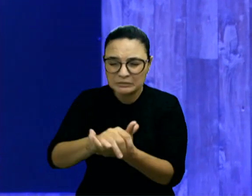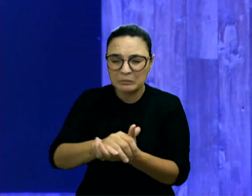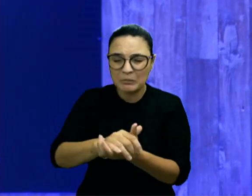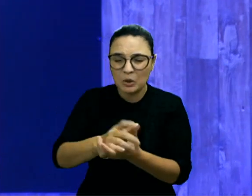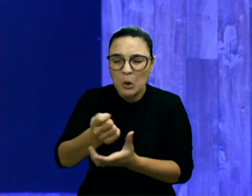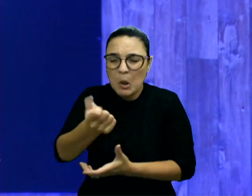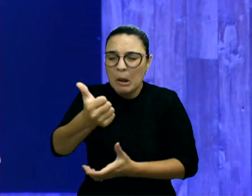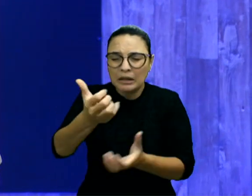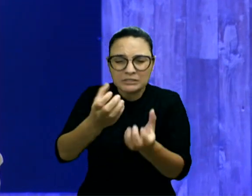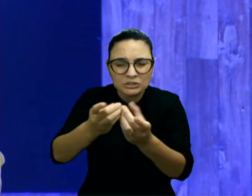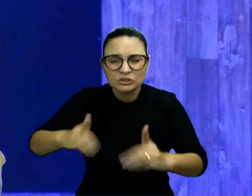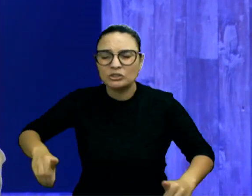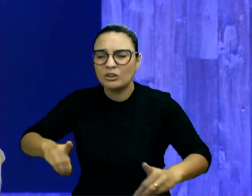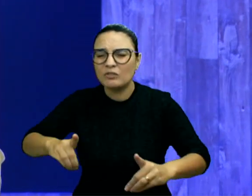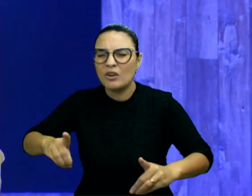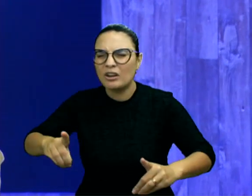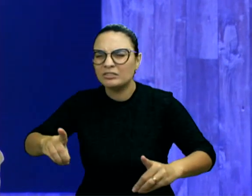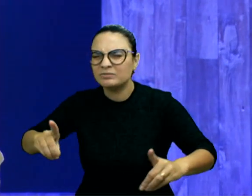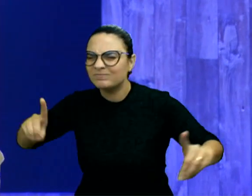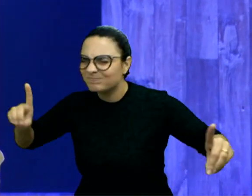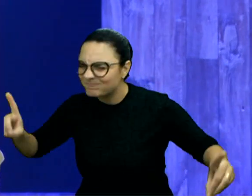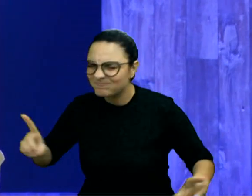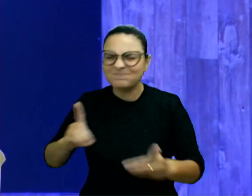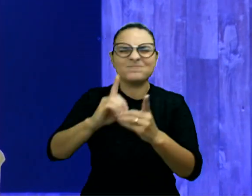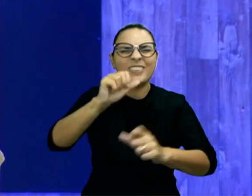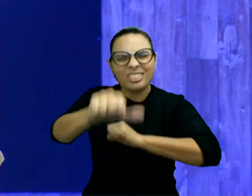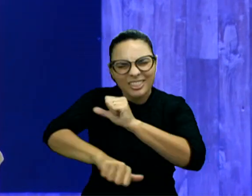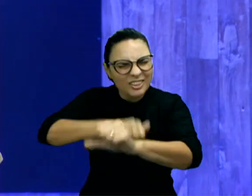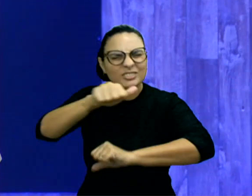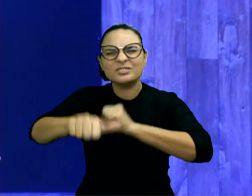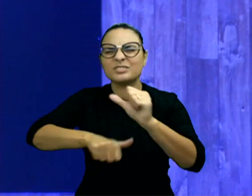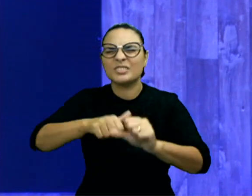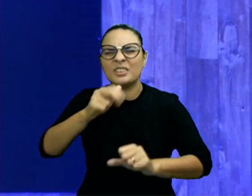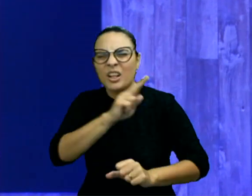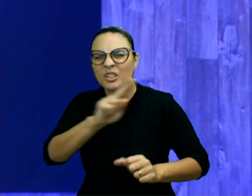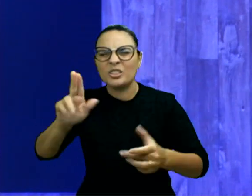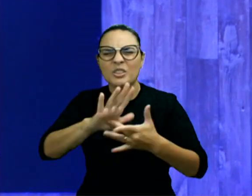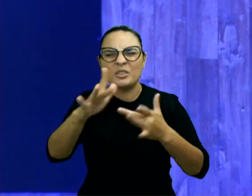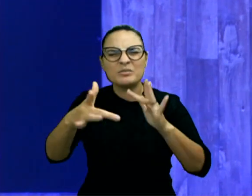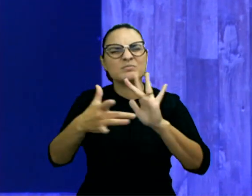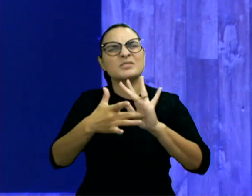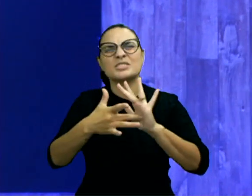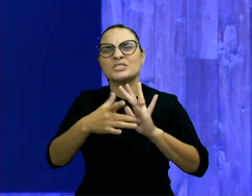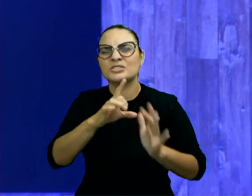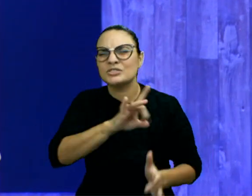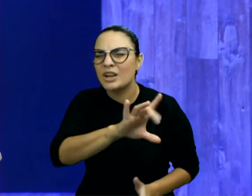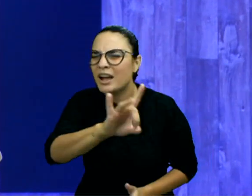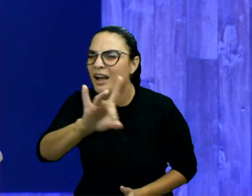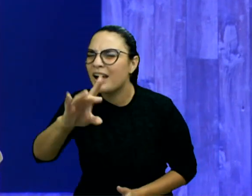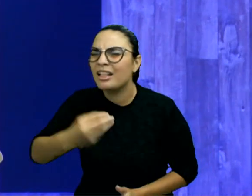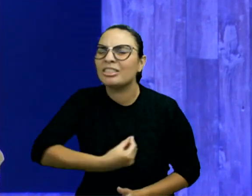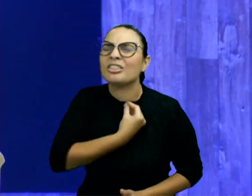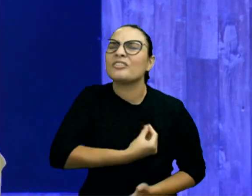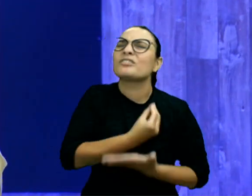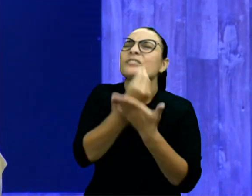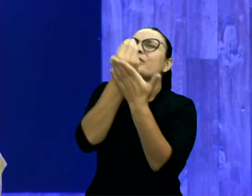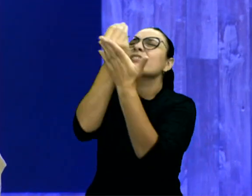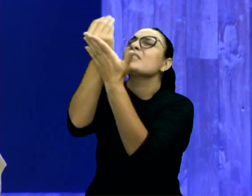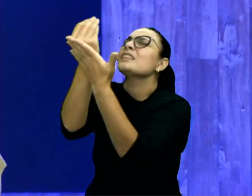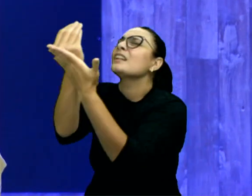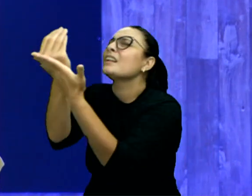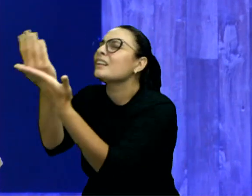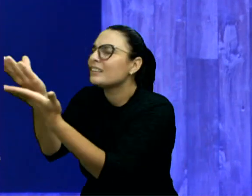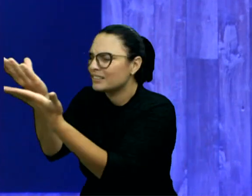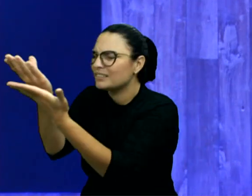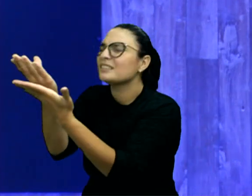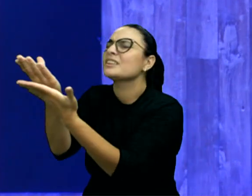sejam restaurados, em nome de Jesus. Pai, nós apresentamos cada vida, Pai. Pai, nós apresentamos essas